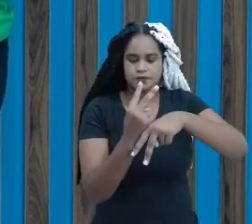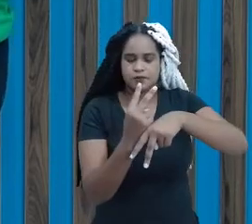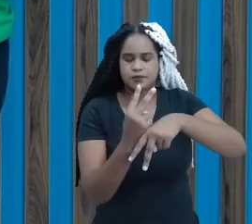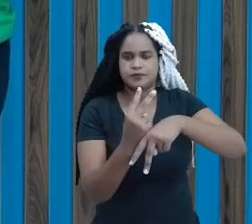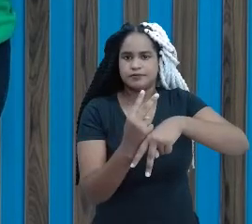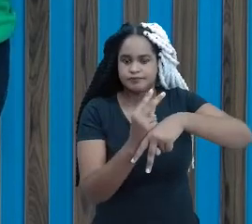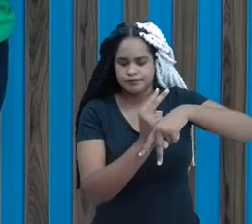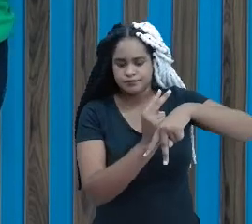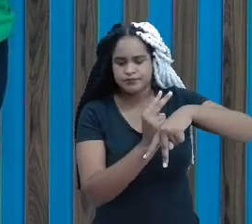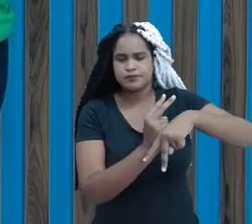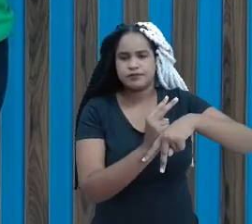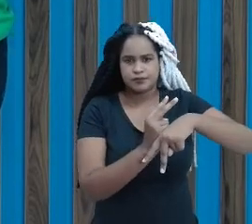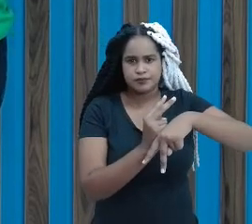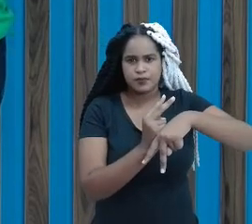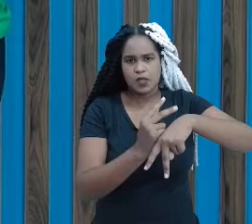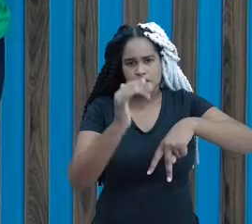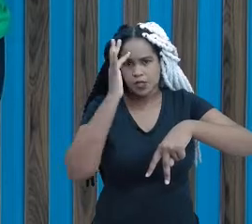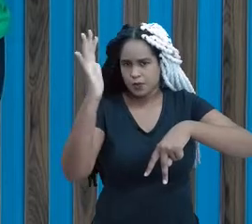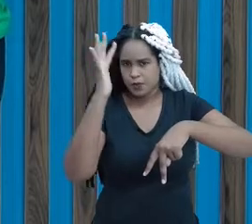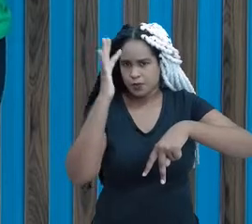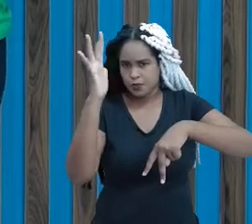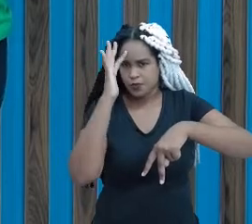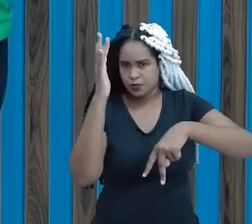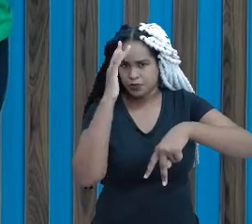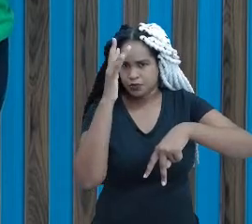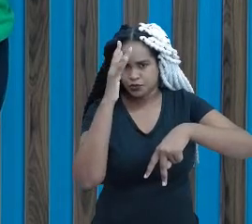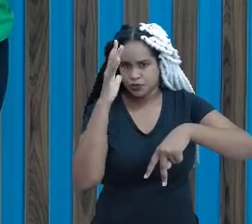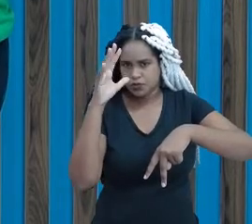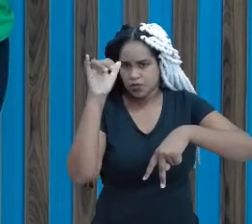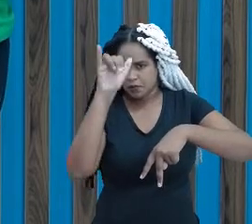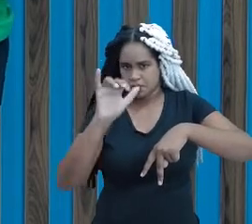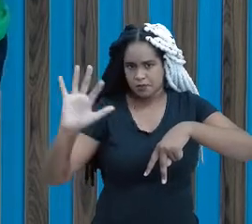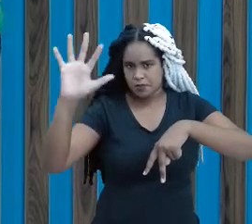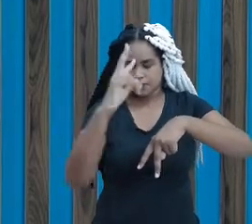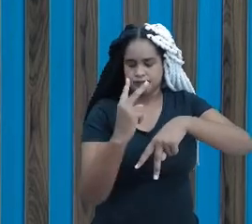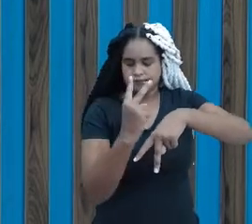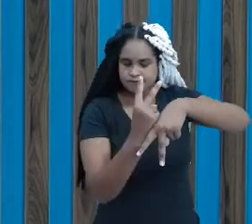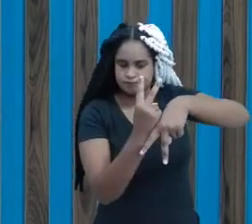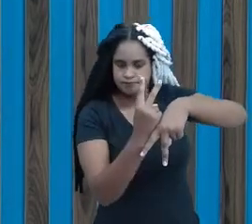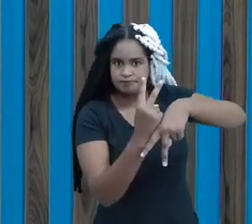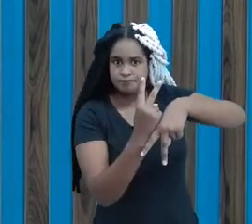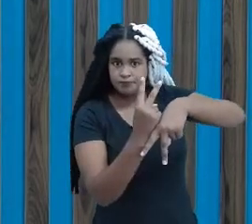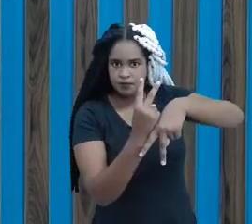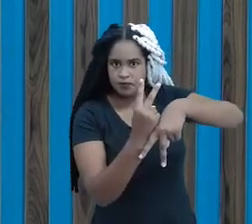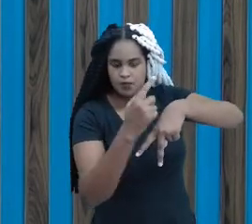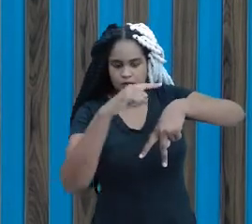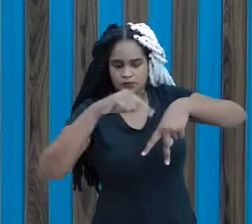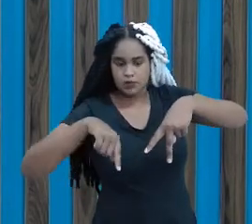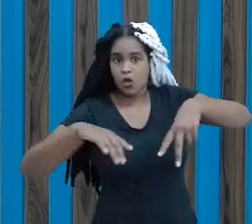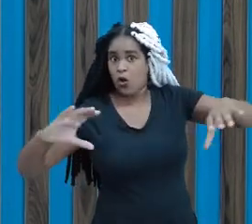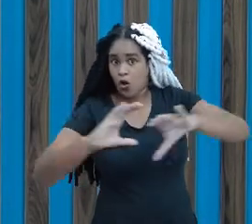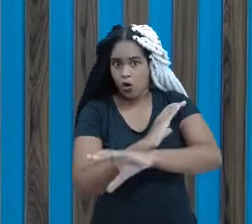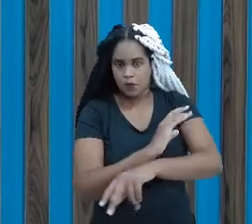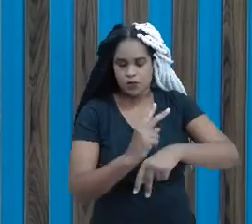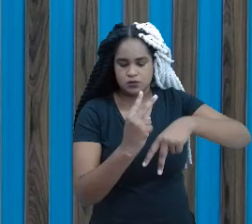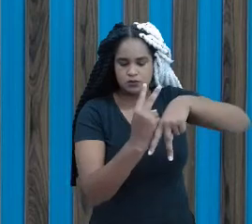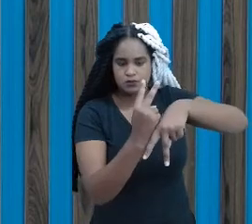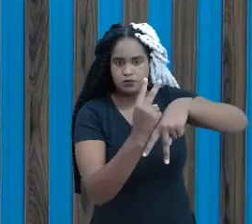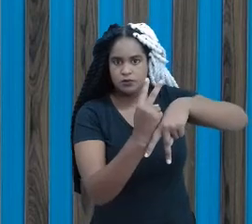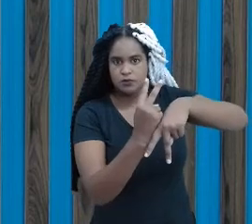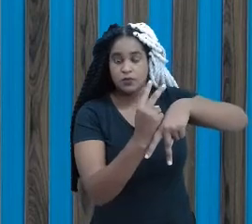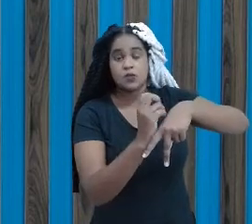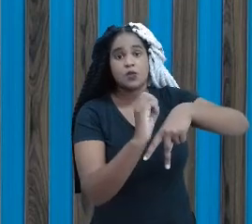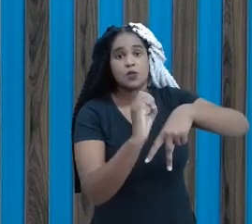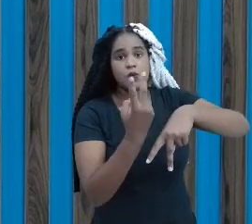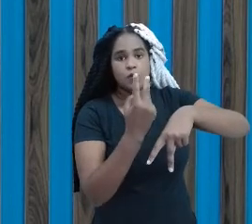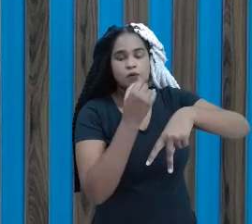bota um cromossomozinho aí na sua cabeça, né? A fotinha desse cromossomo na sua cabeça. Então, um cromossomo inteiro, né, ou boa